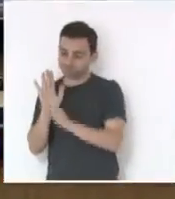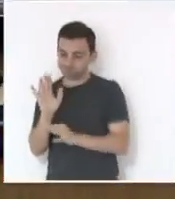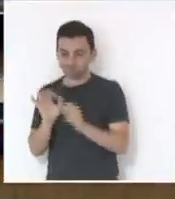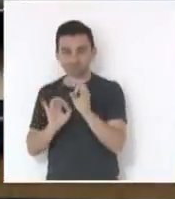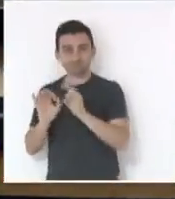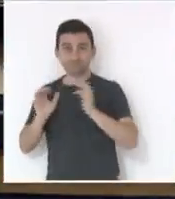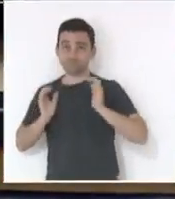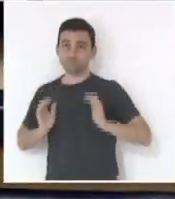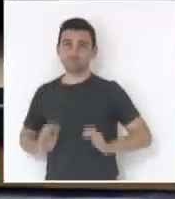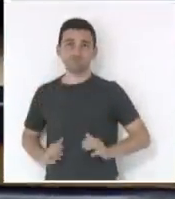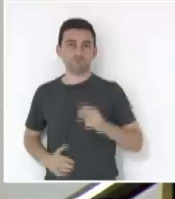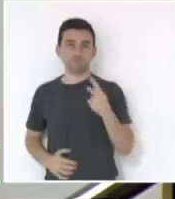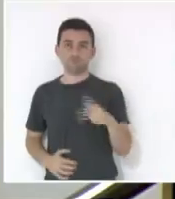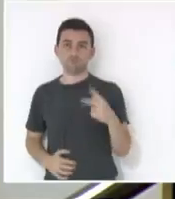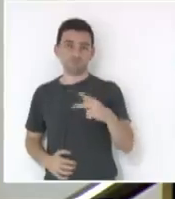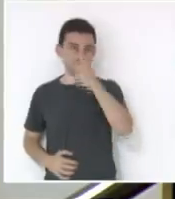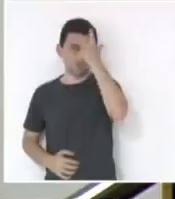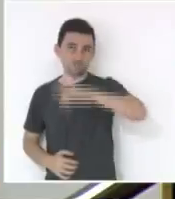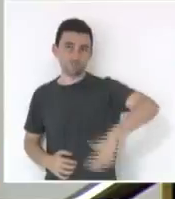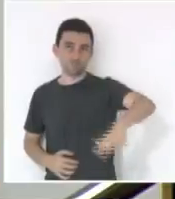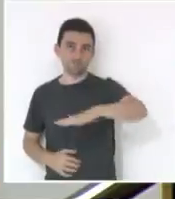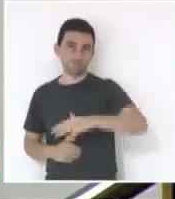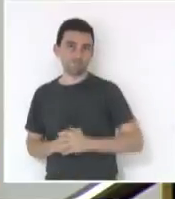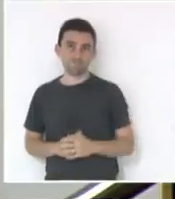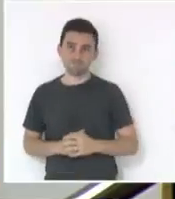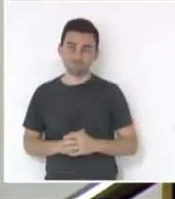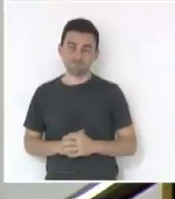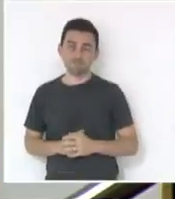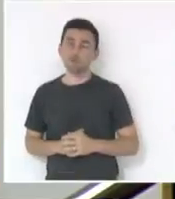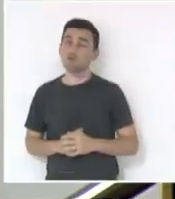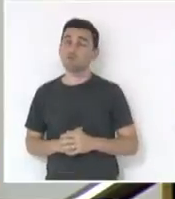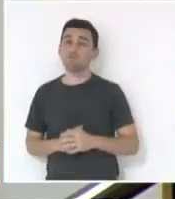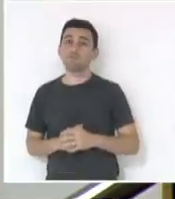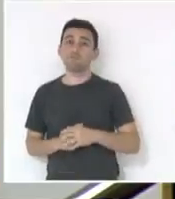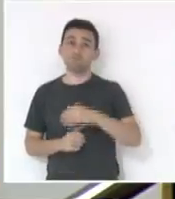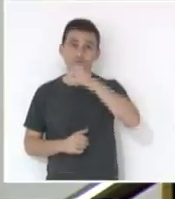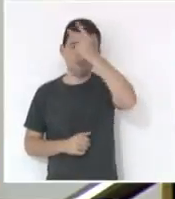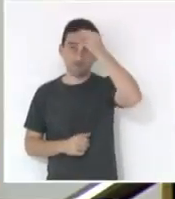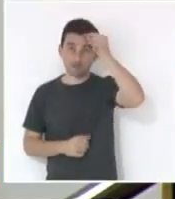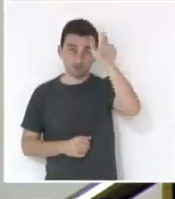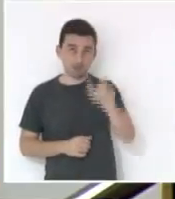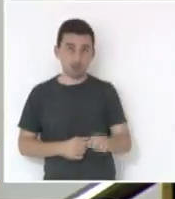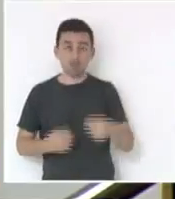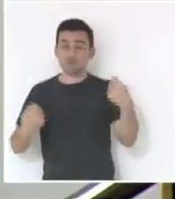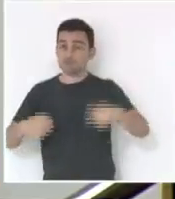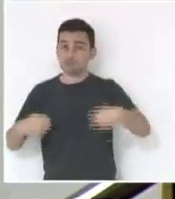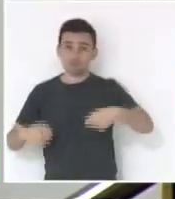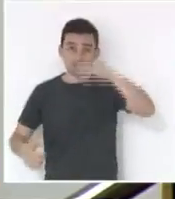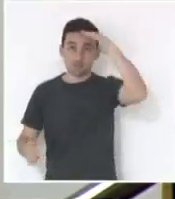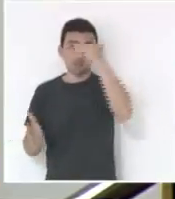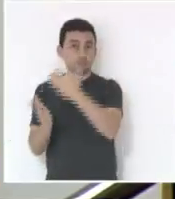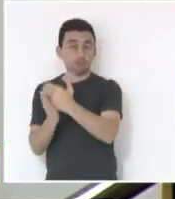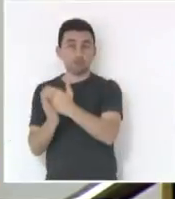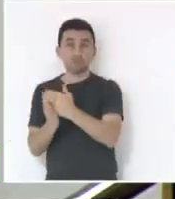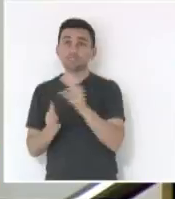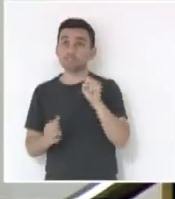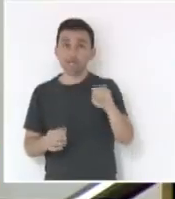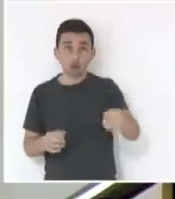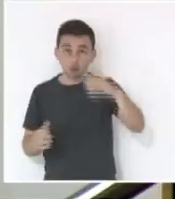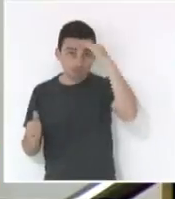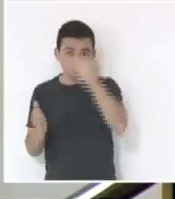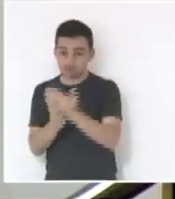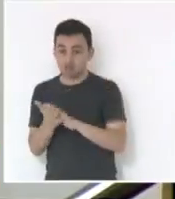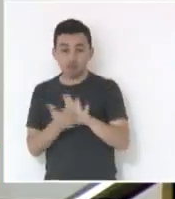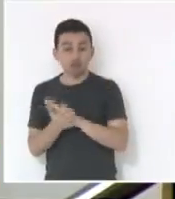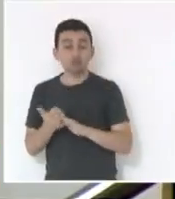obrigado. Porque não adianta, o prefeito tem que cumprir. Vai ter que cumprir, sob pena de preso, se não cumprir.